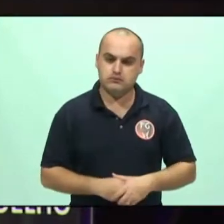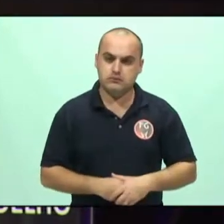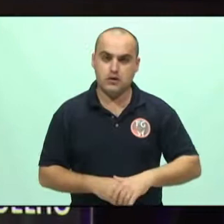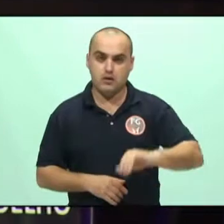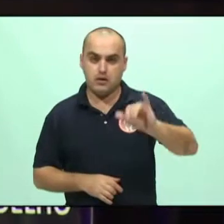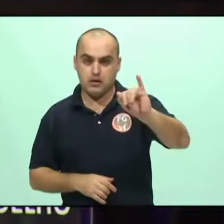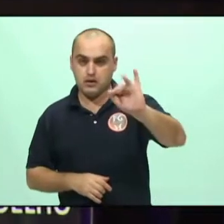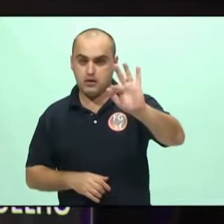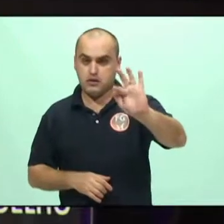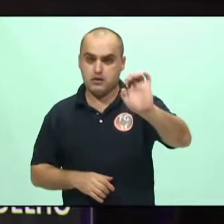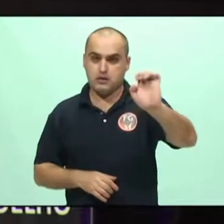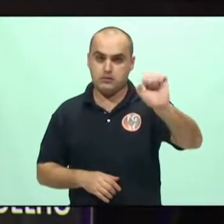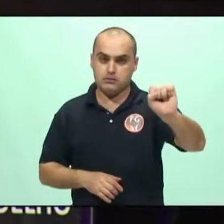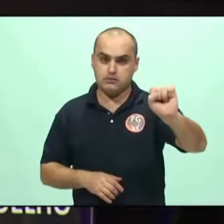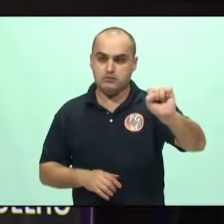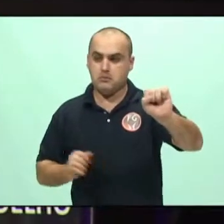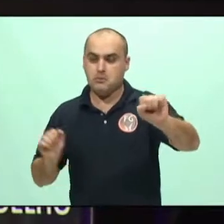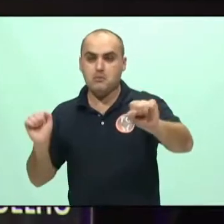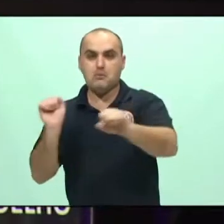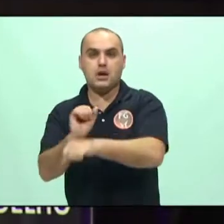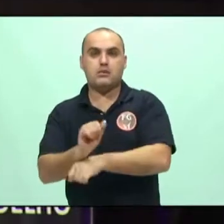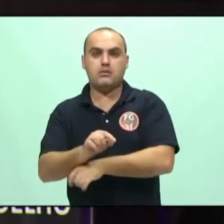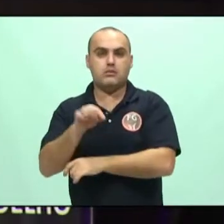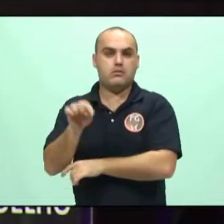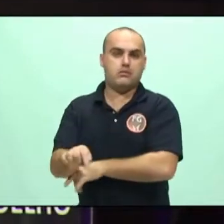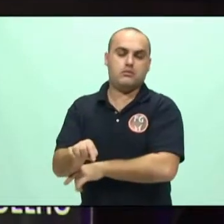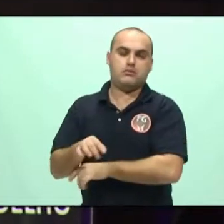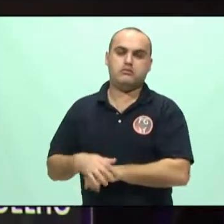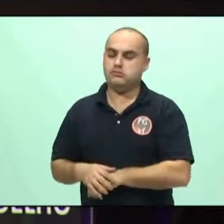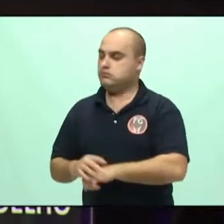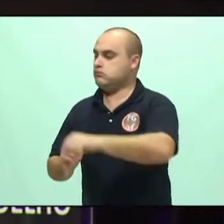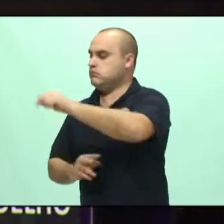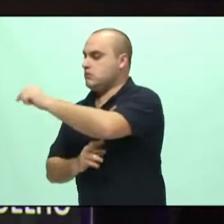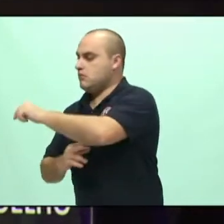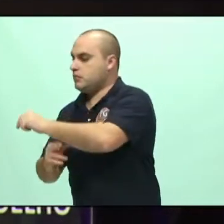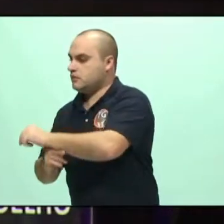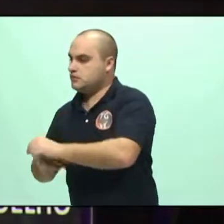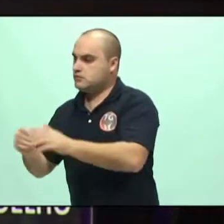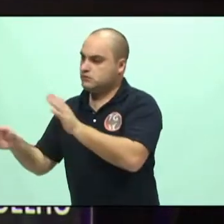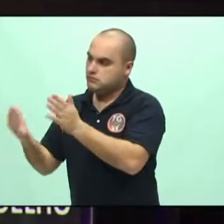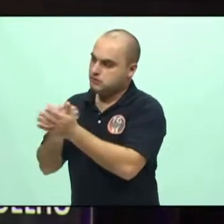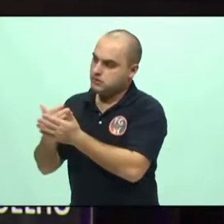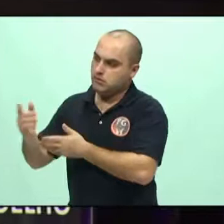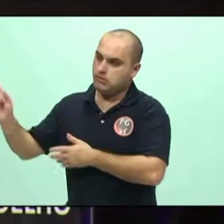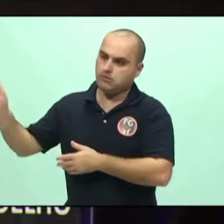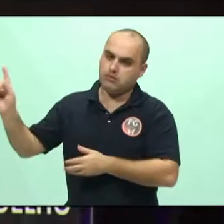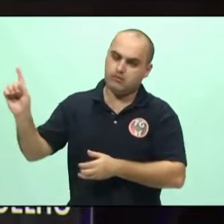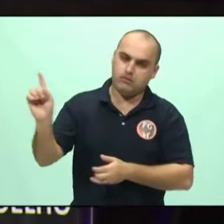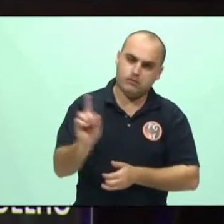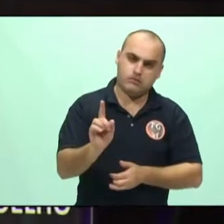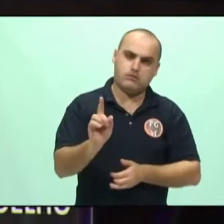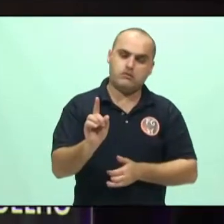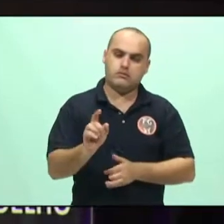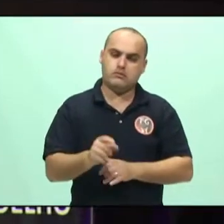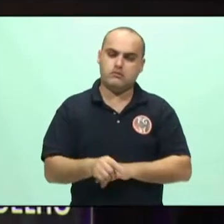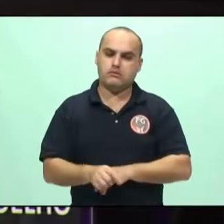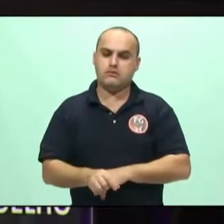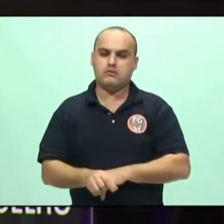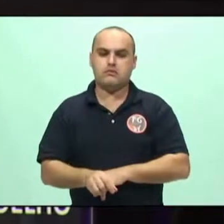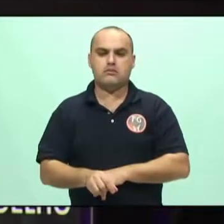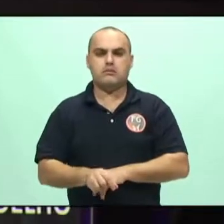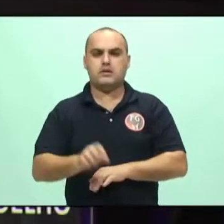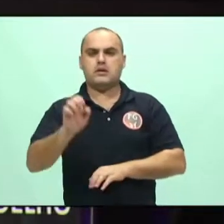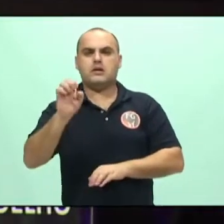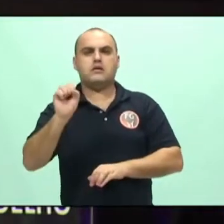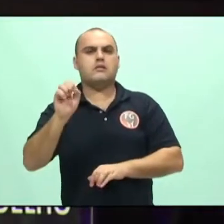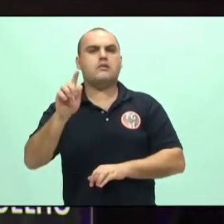do IFES aí parou no meio da Avenida aí da ponte eles começaram com macro drenagem e esgoto não tá